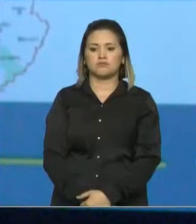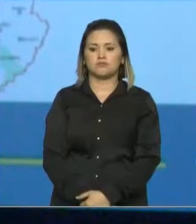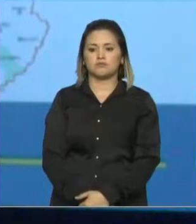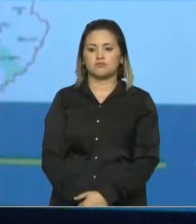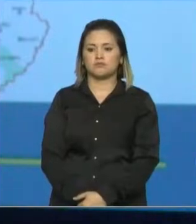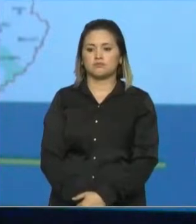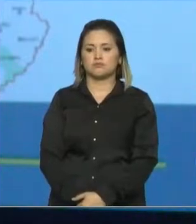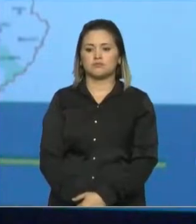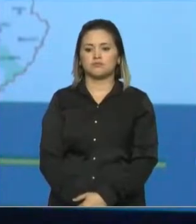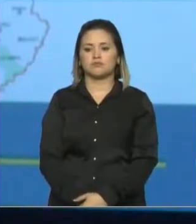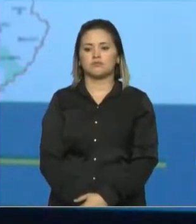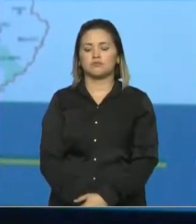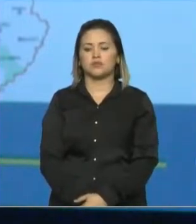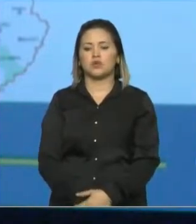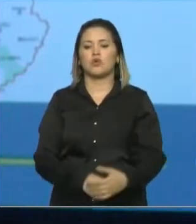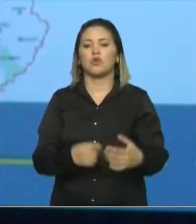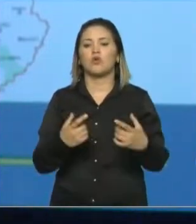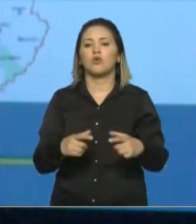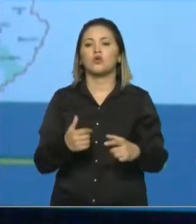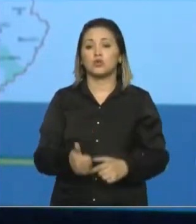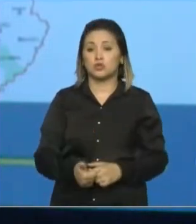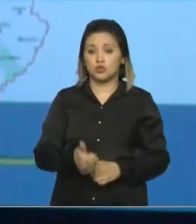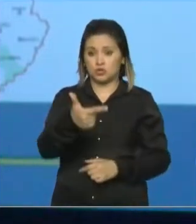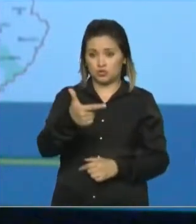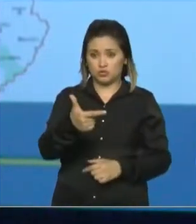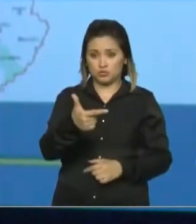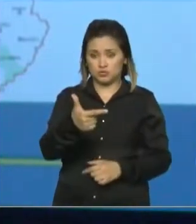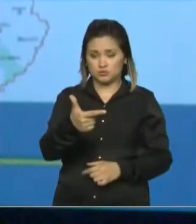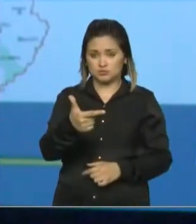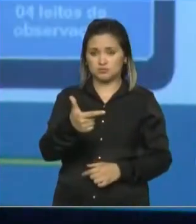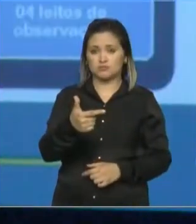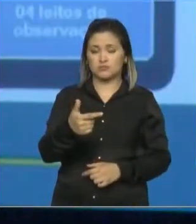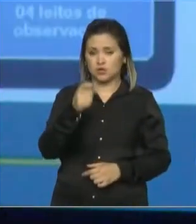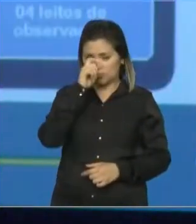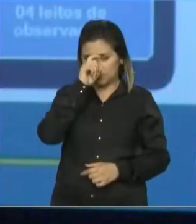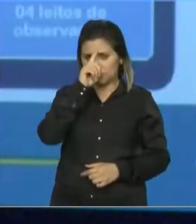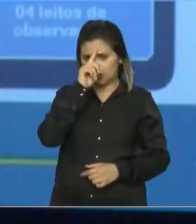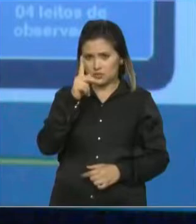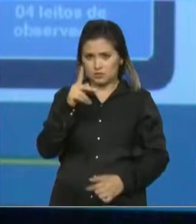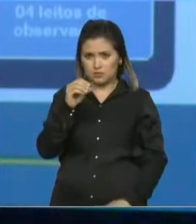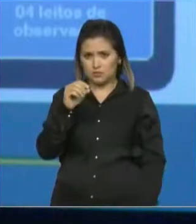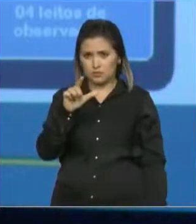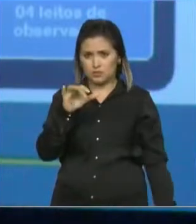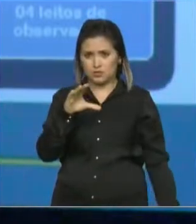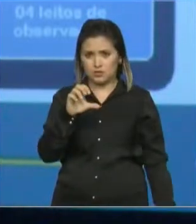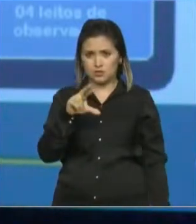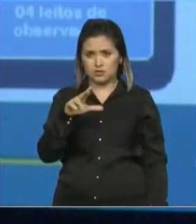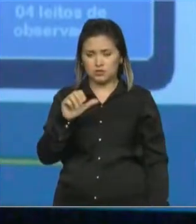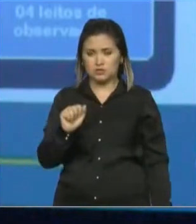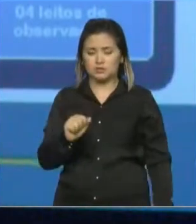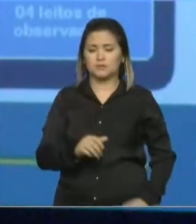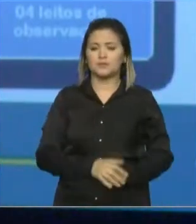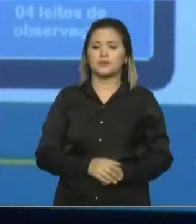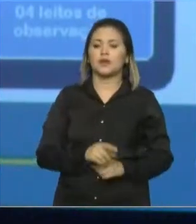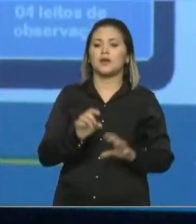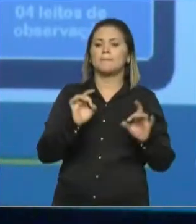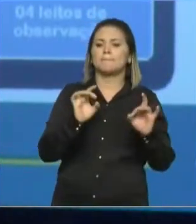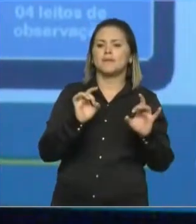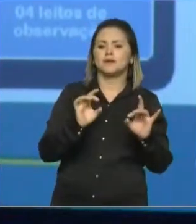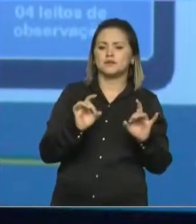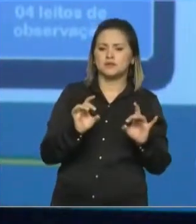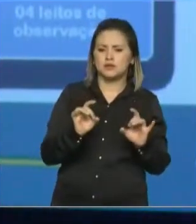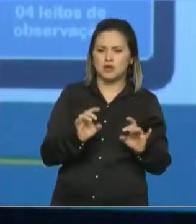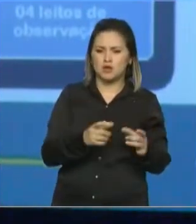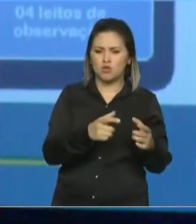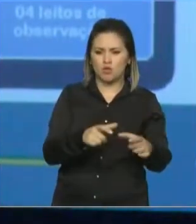Está aí a localização das 12 policlínicas regionais. Pode passar outra. Essa daí é a especialidade médica que a gente tem.